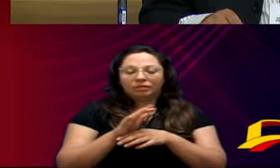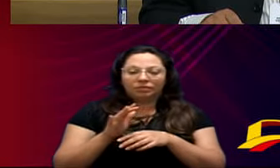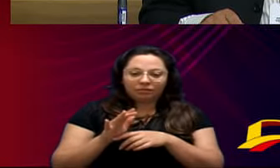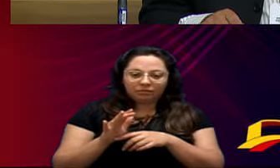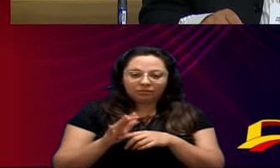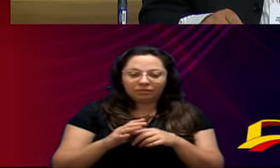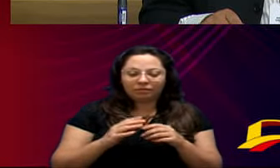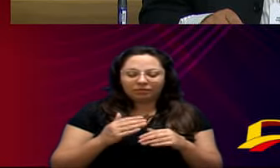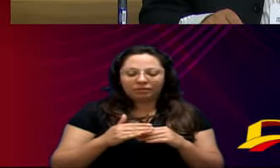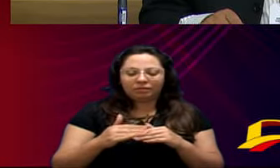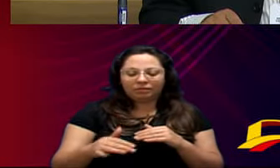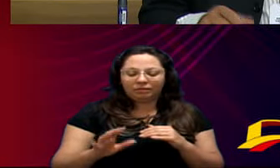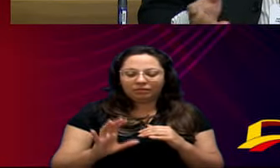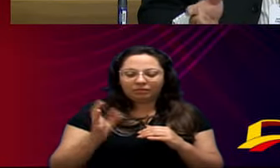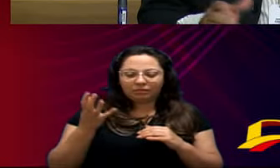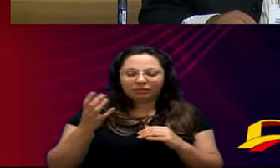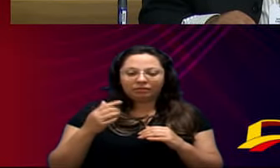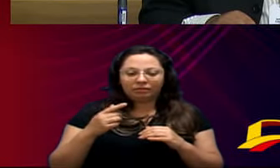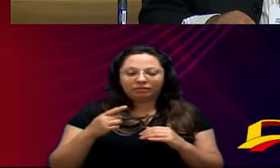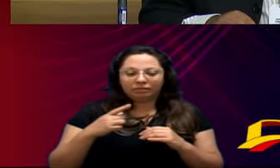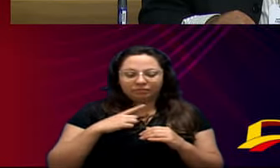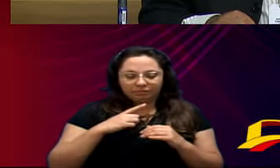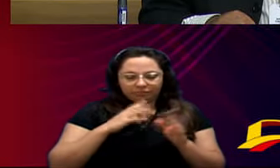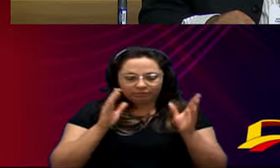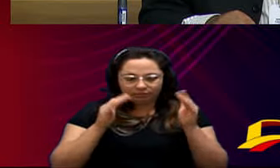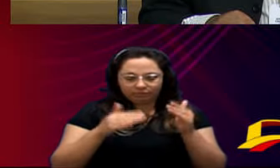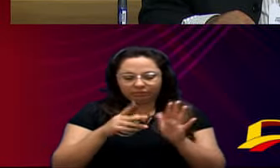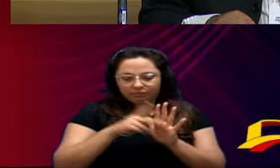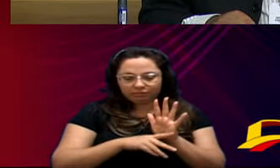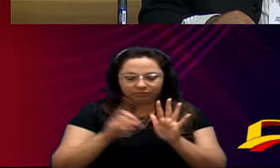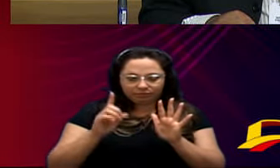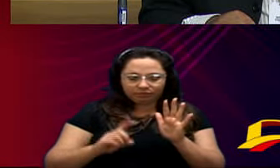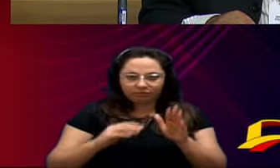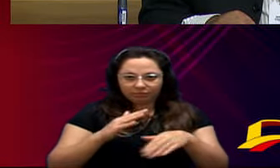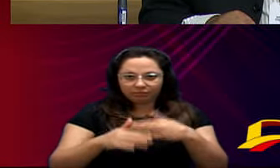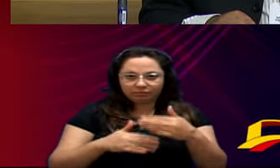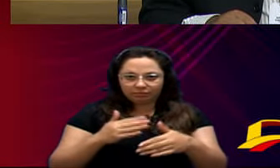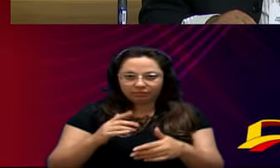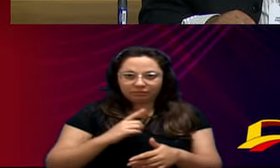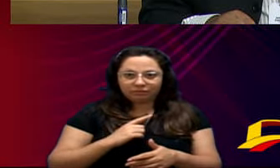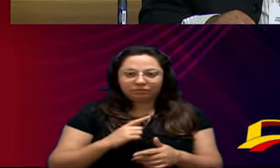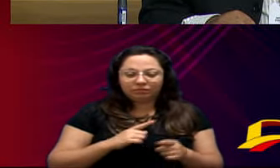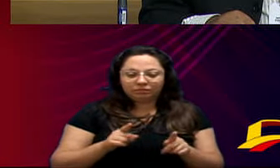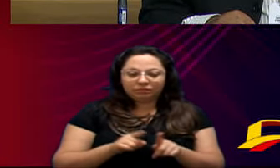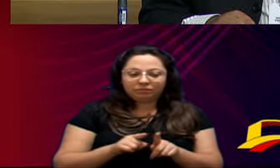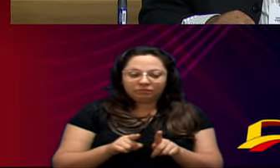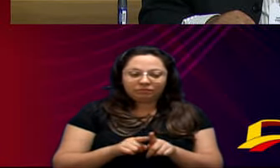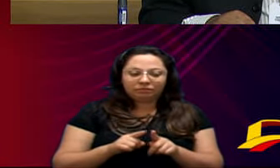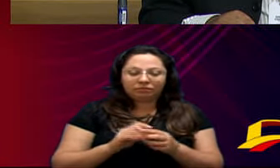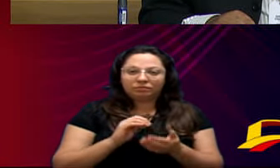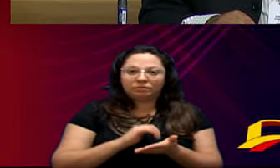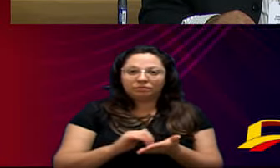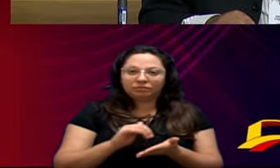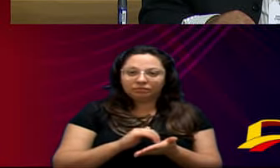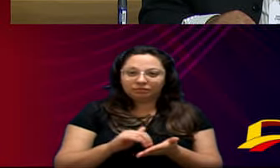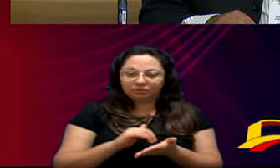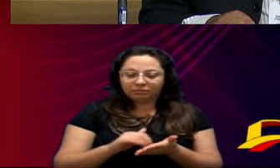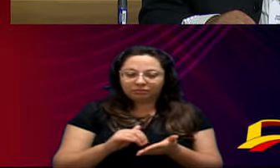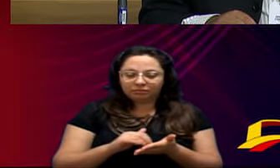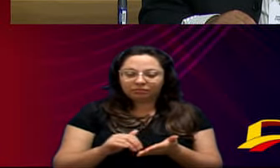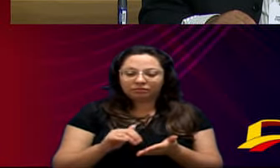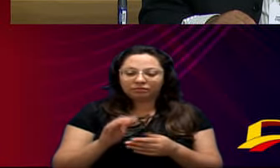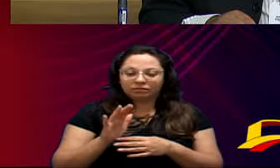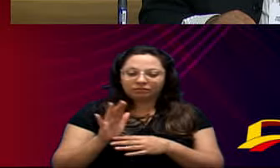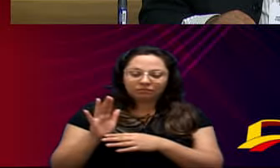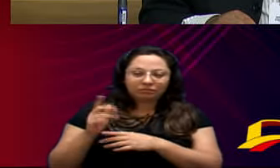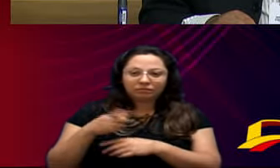Nessa proposta de plano diretor que virá a câmara nos próximos dias eh tem a participação ativa da secretaria eh para que